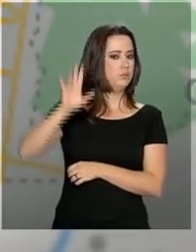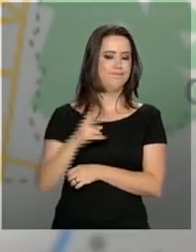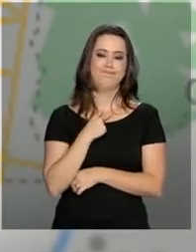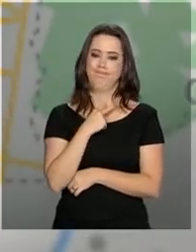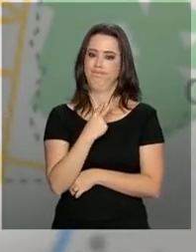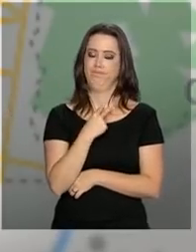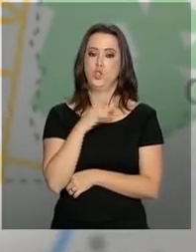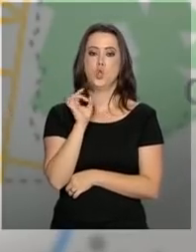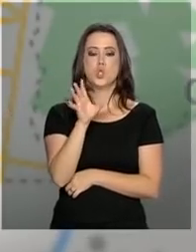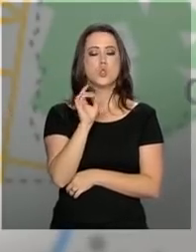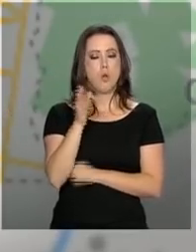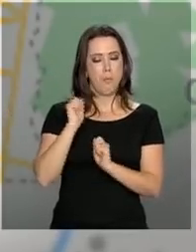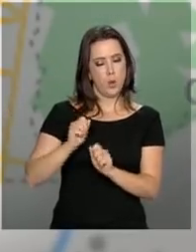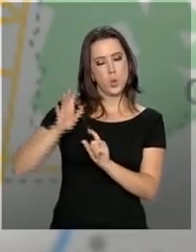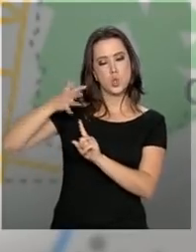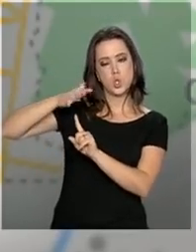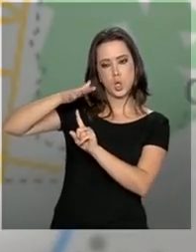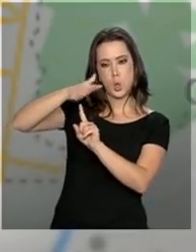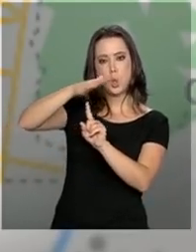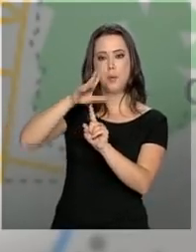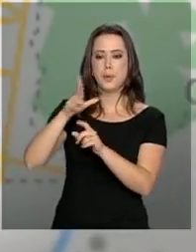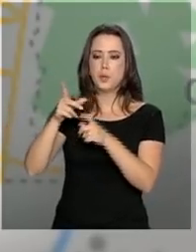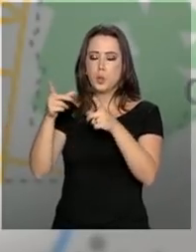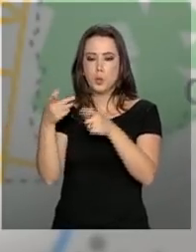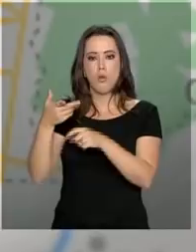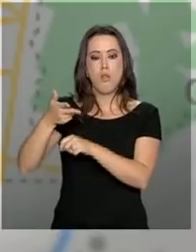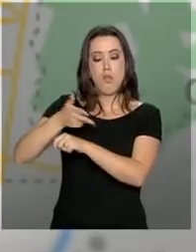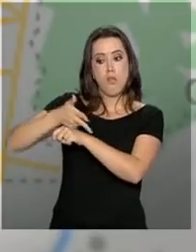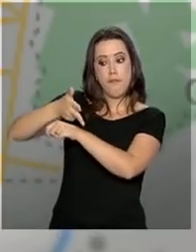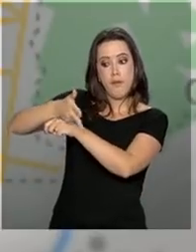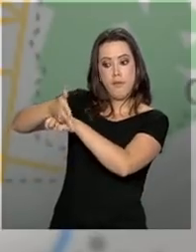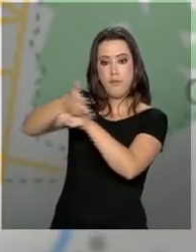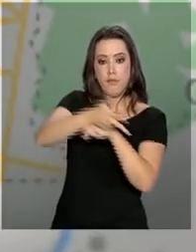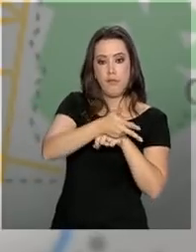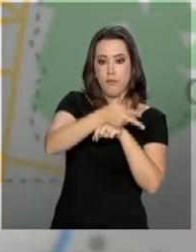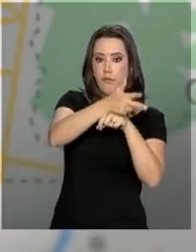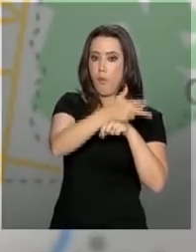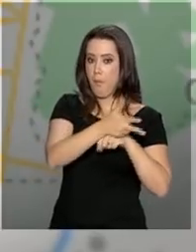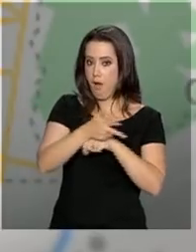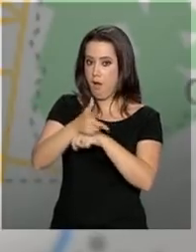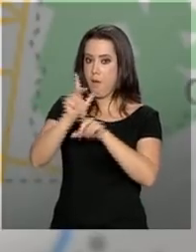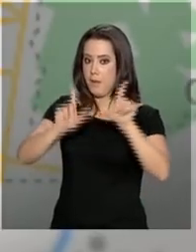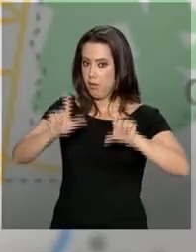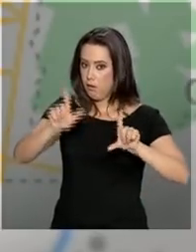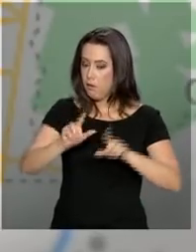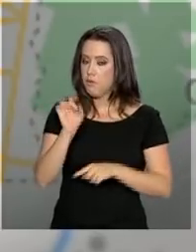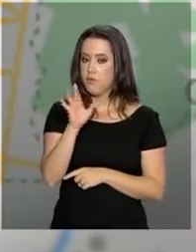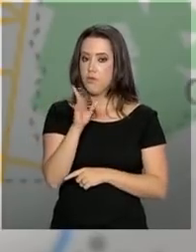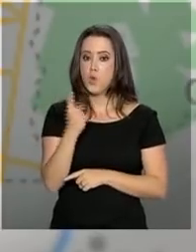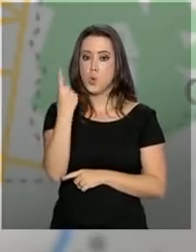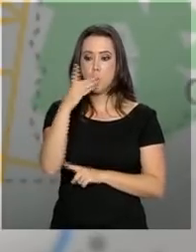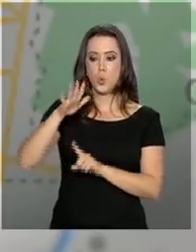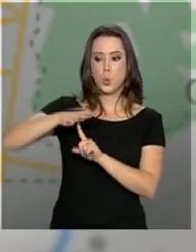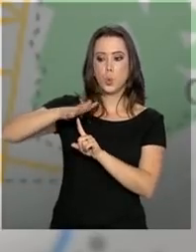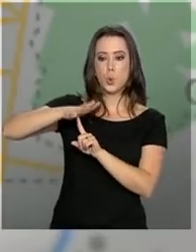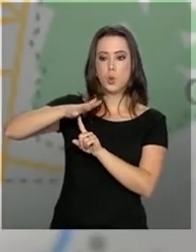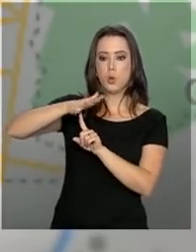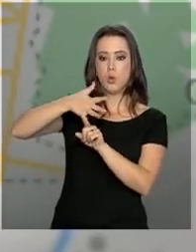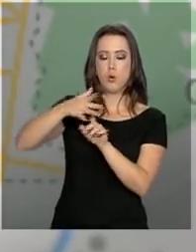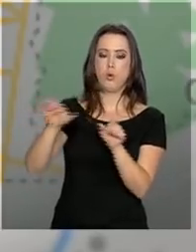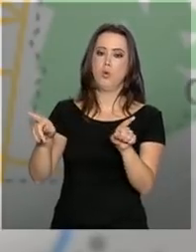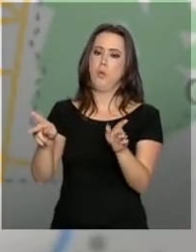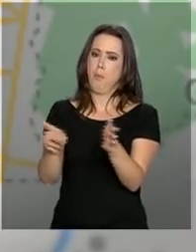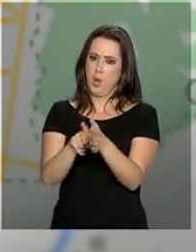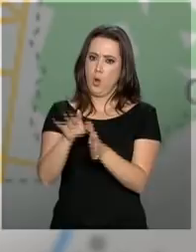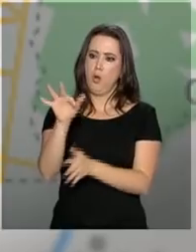serão o helicóptero que fará as imagens da posse para as emissoras de tv e um drone da força aérea que vai prover